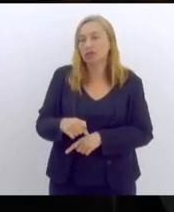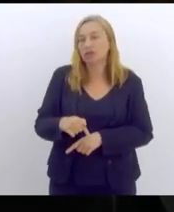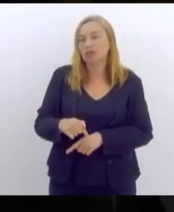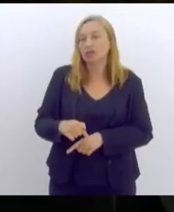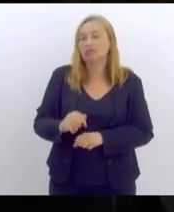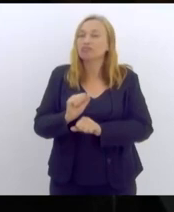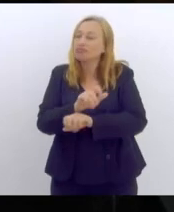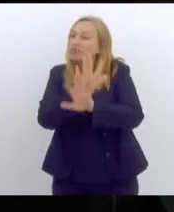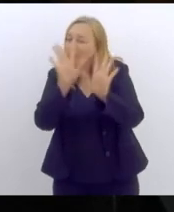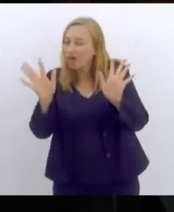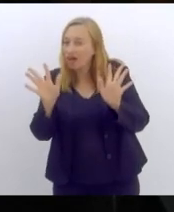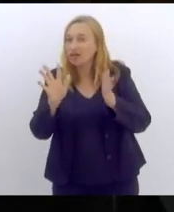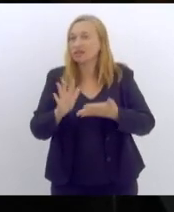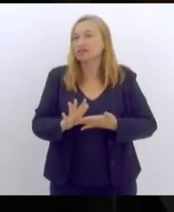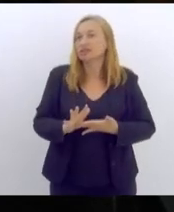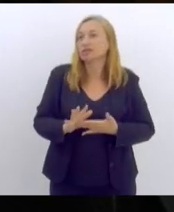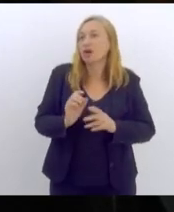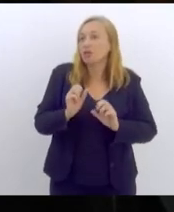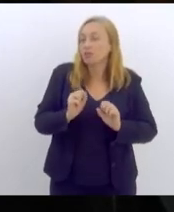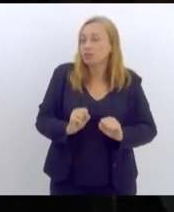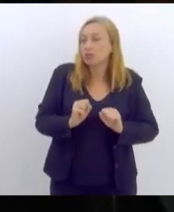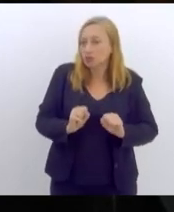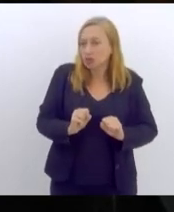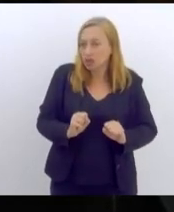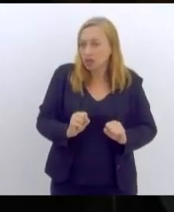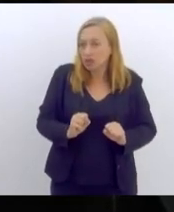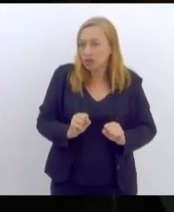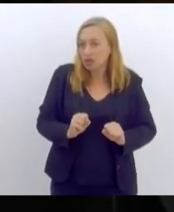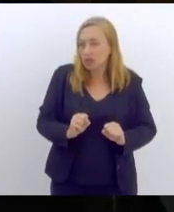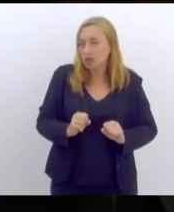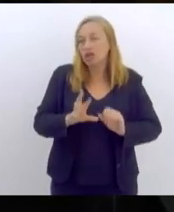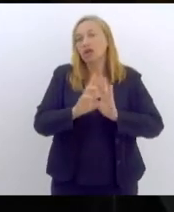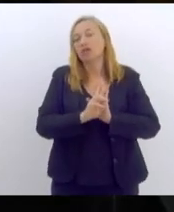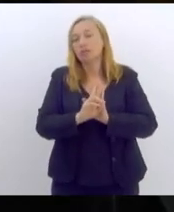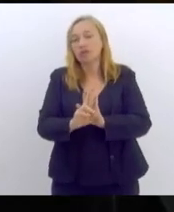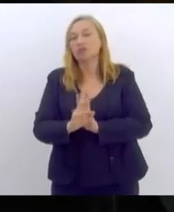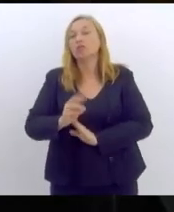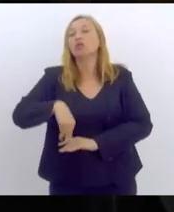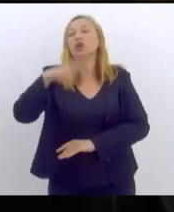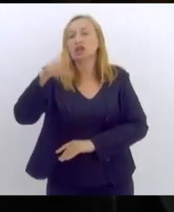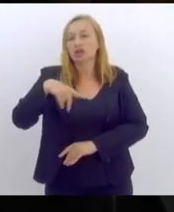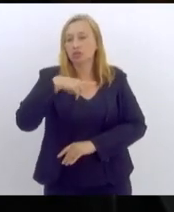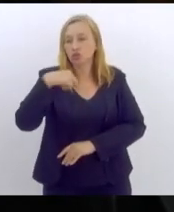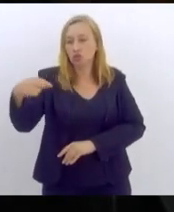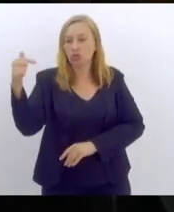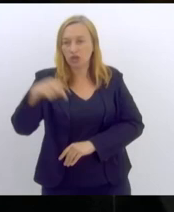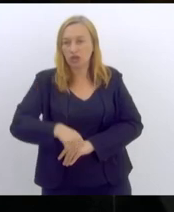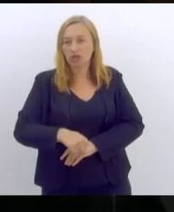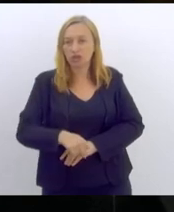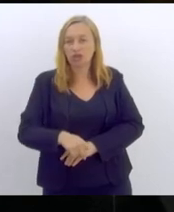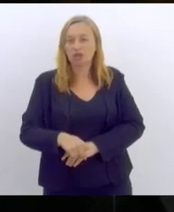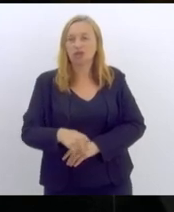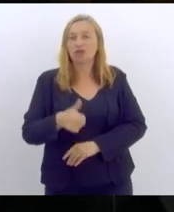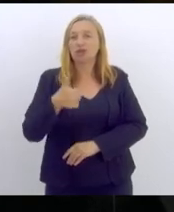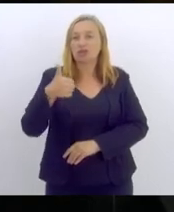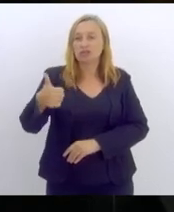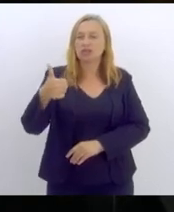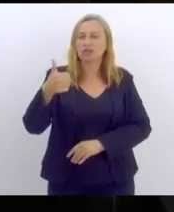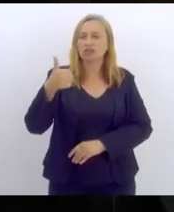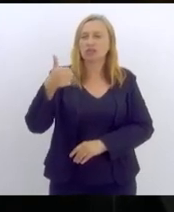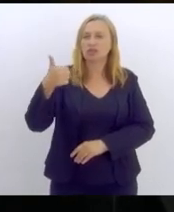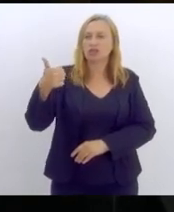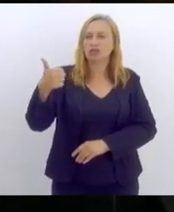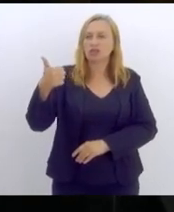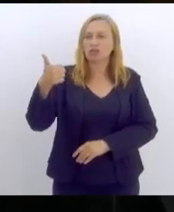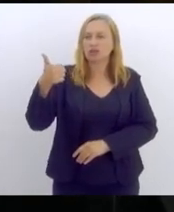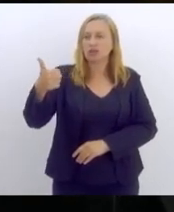cara transparente, para poder levar, para poder representar quem me botou aqui, que foram esses 102.038 votos,